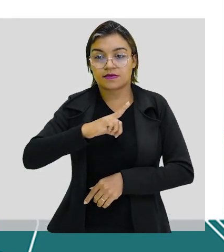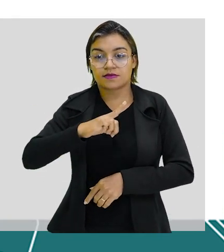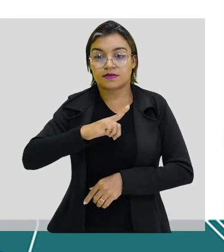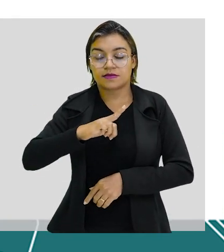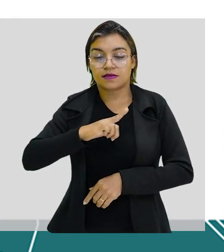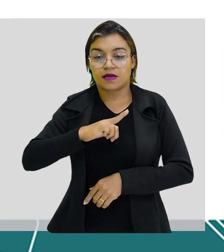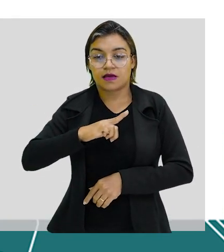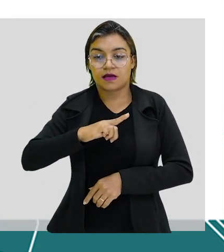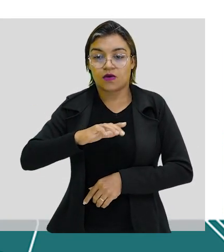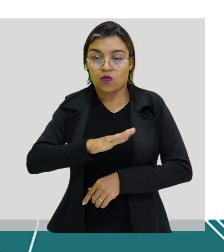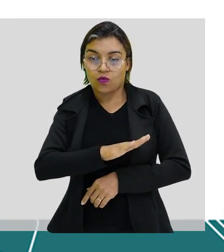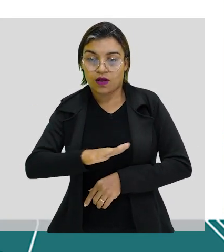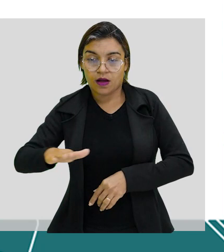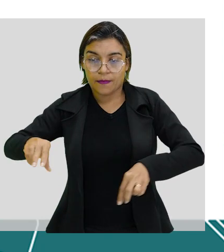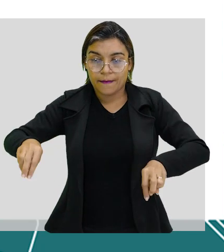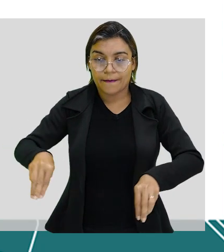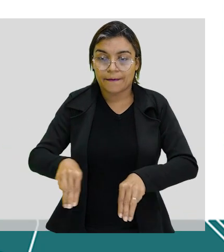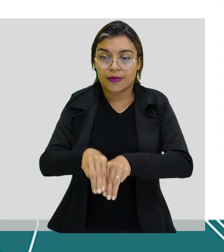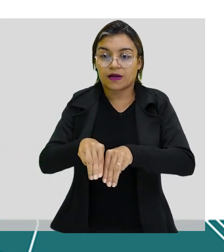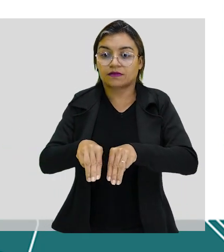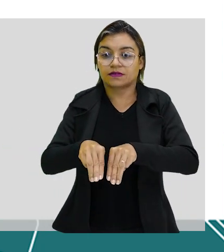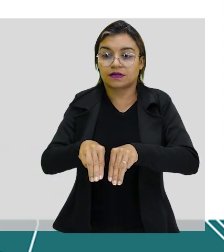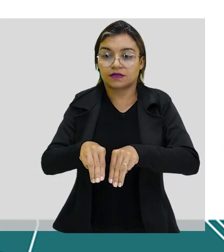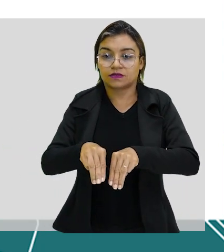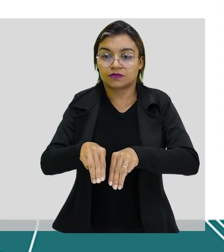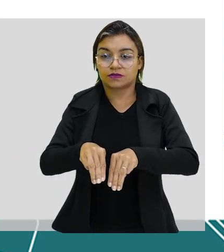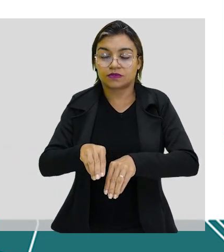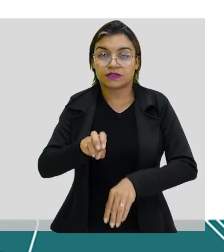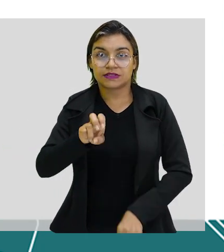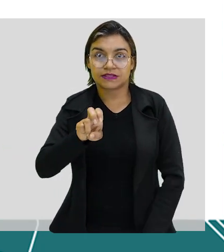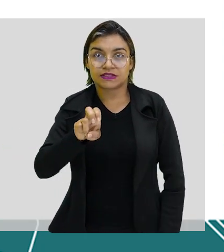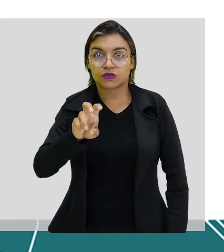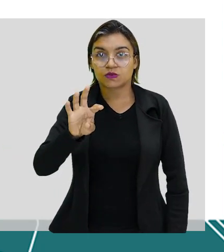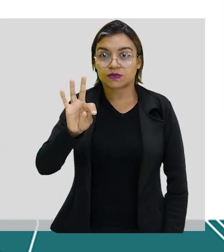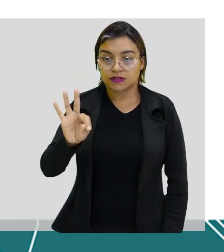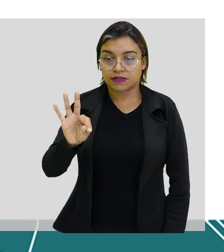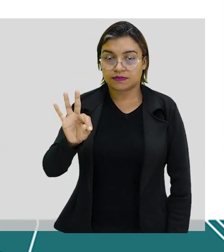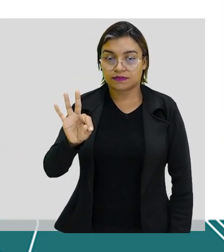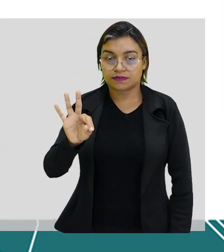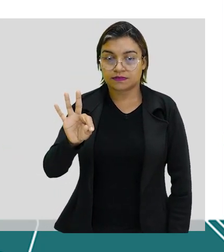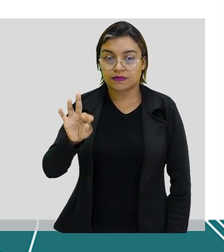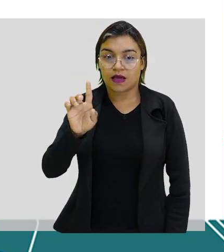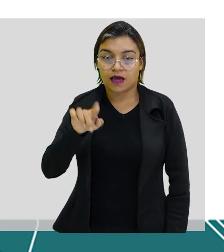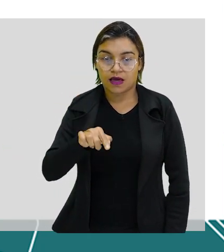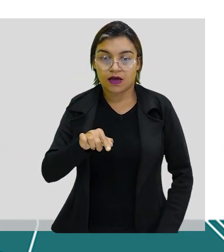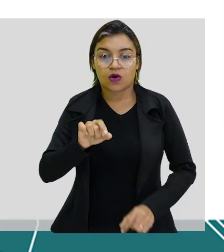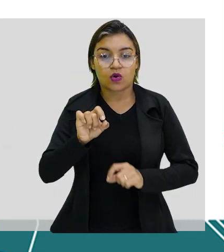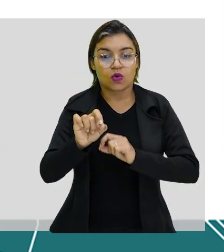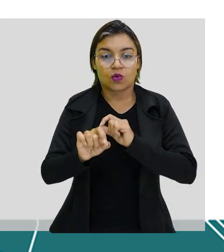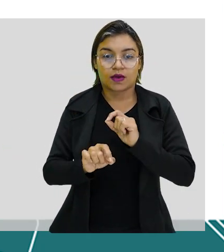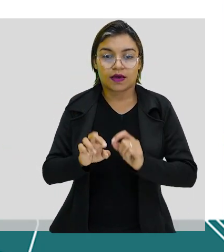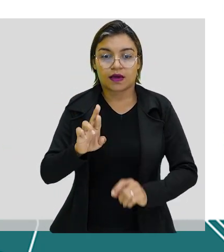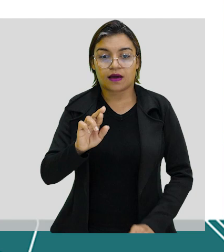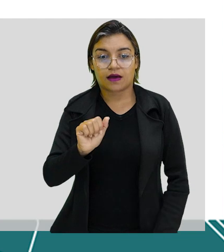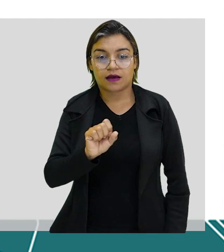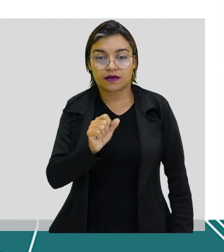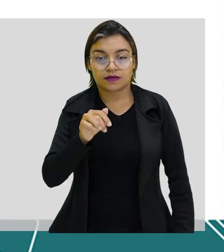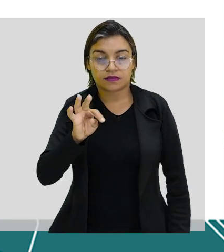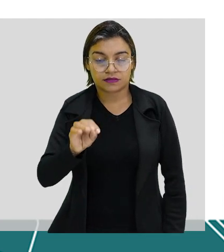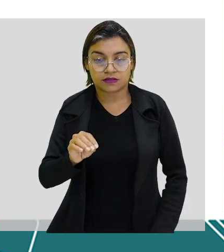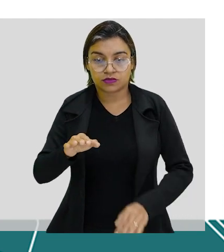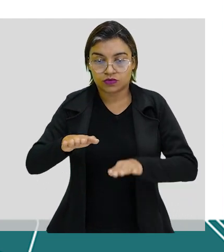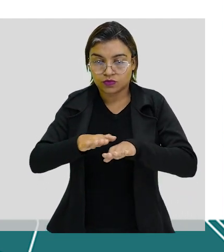existe um campo magnético de 5 teslas, né, que é rasante a uma superfície de 3